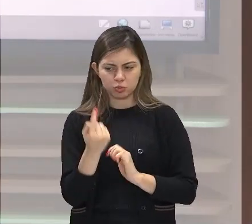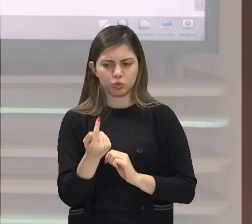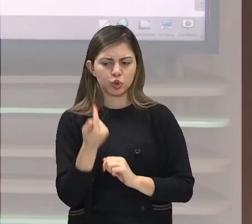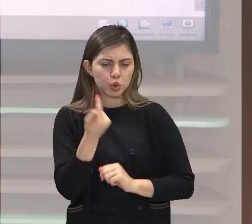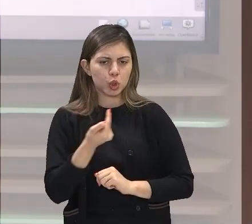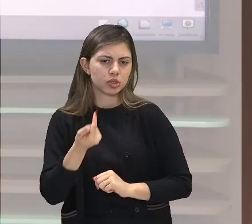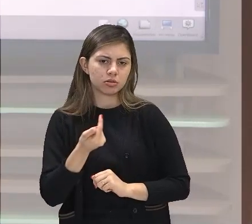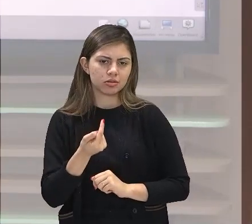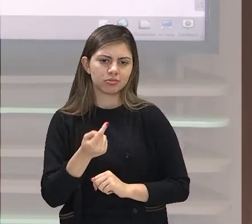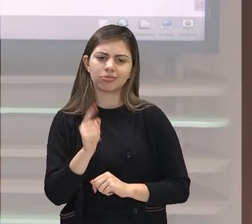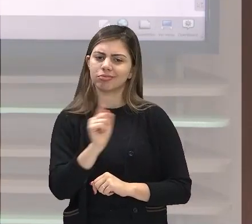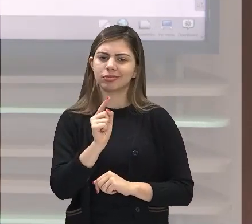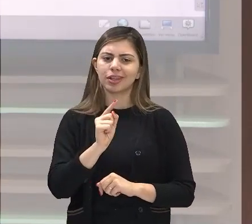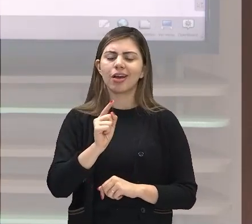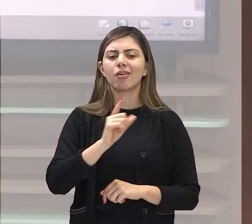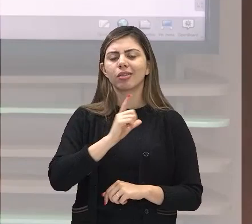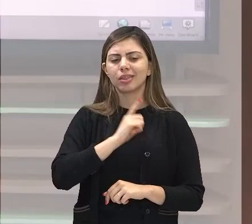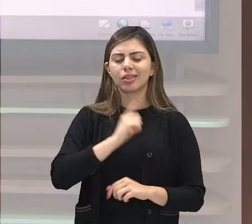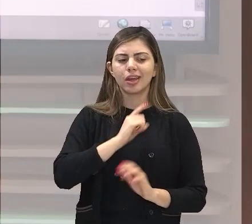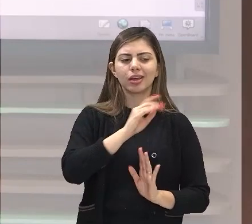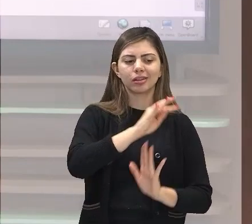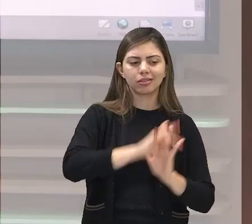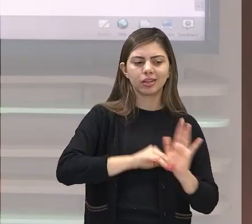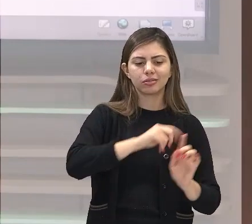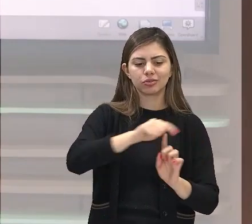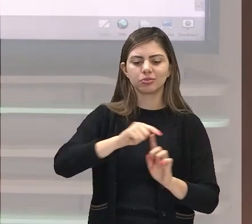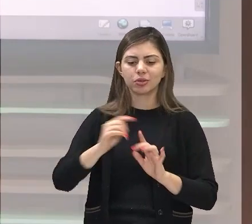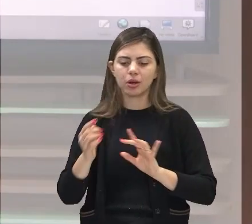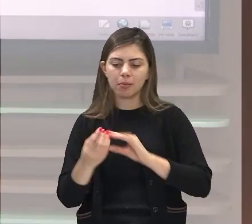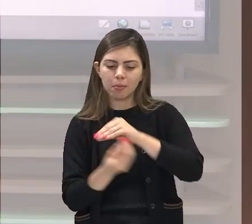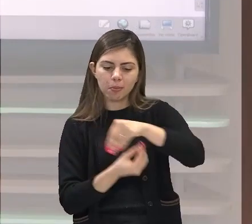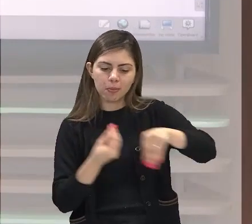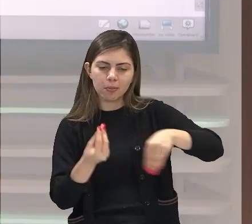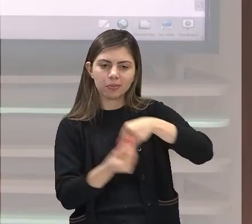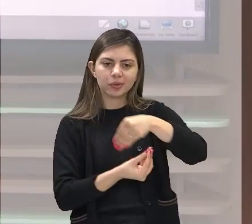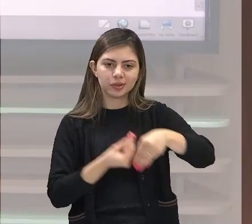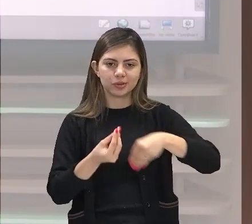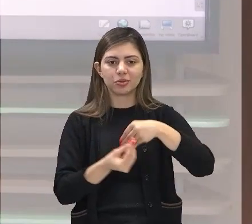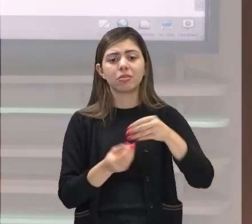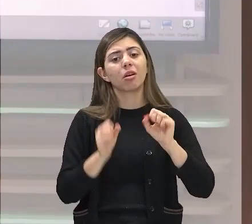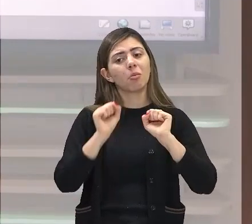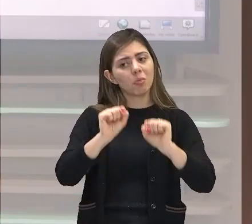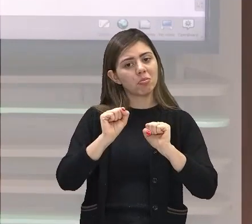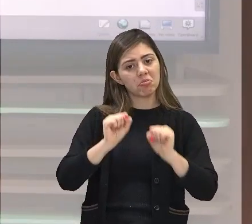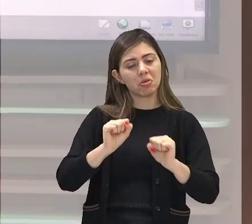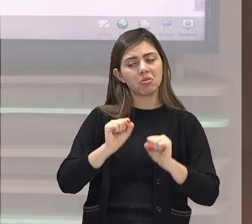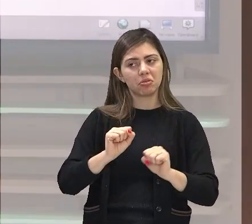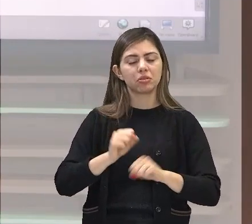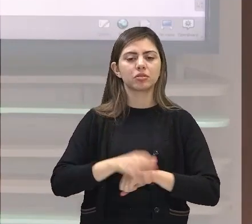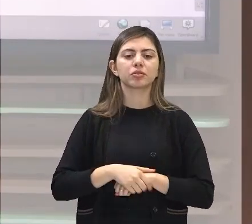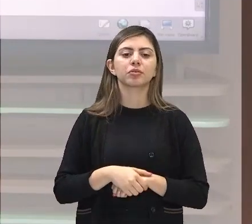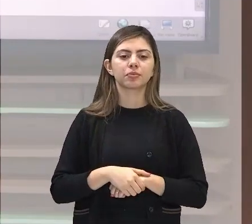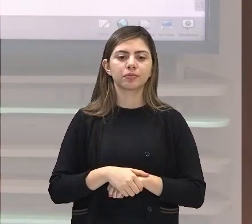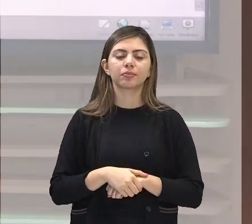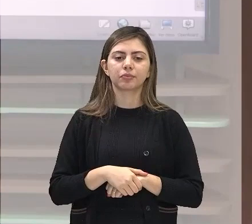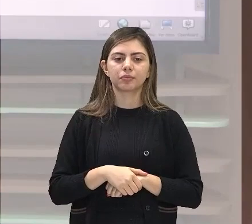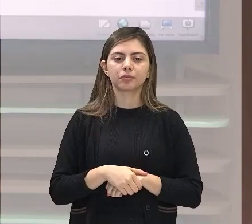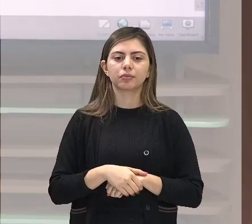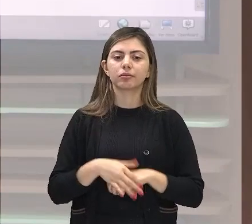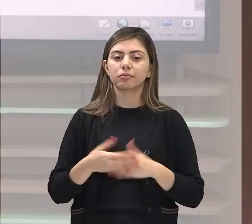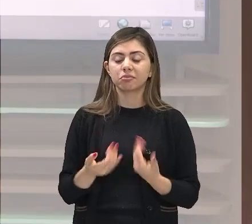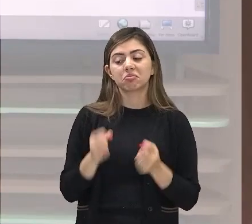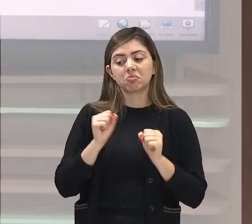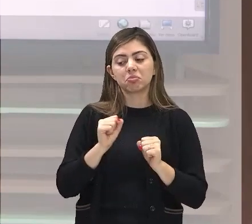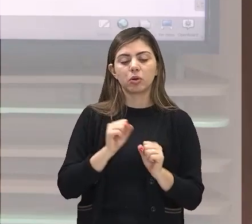Vai ter uma predominância de uma tipologia textual, mas também você vai observar a presença de uma